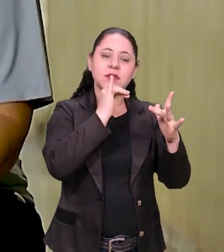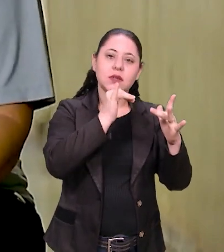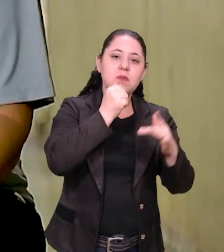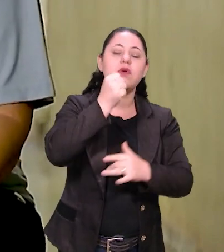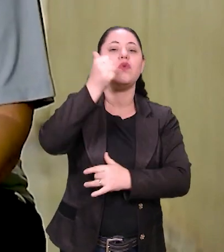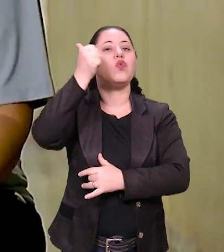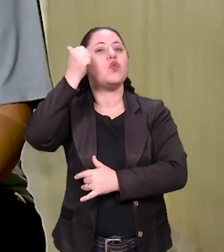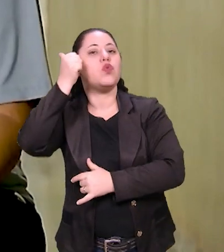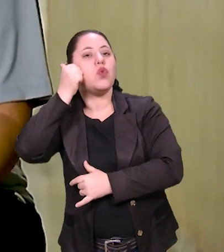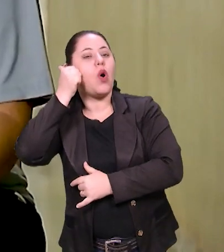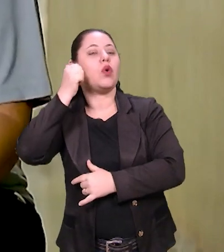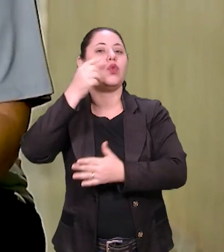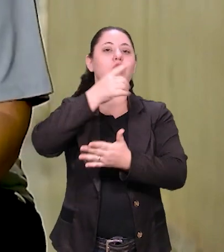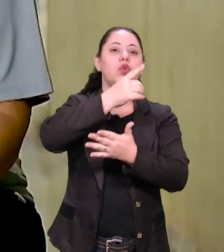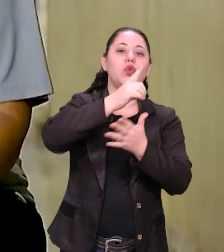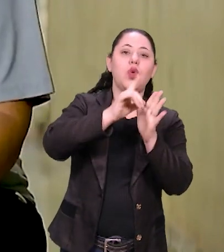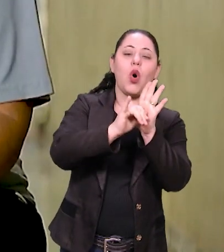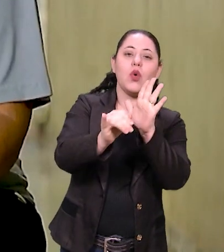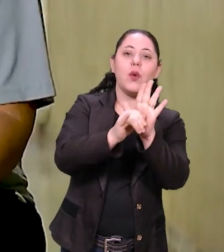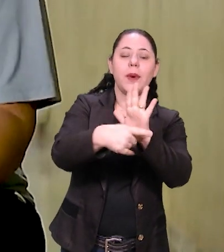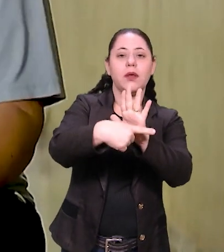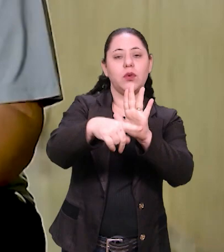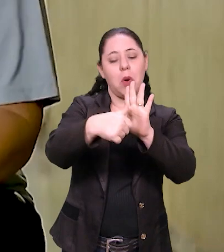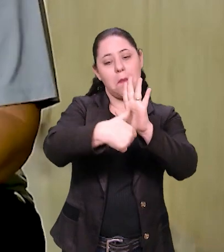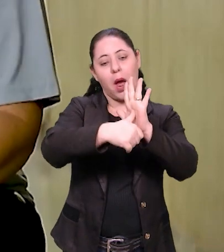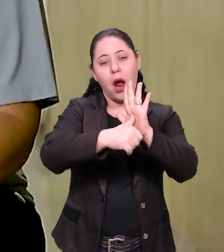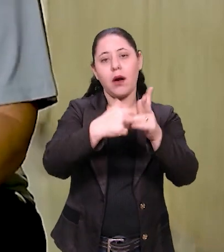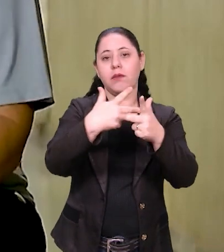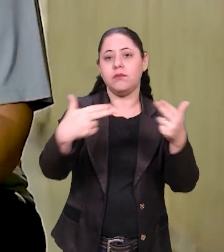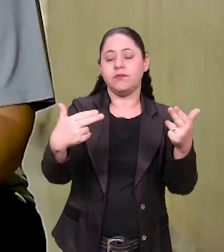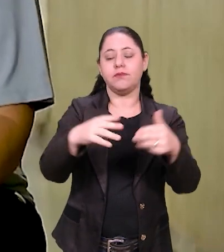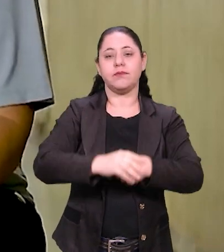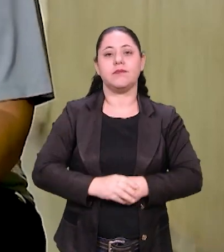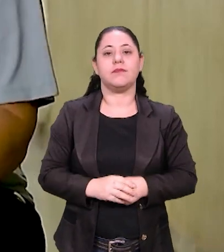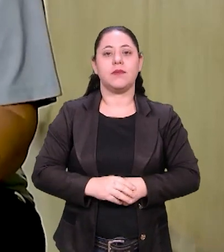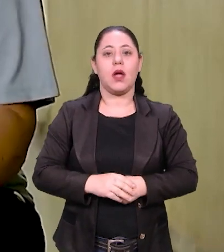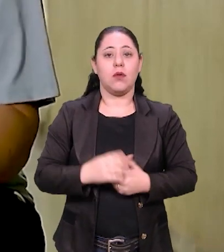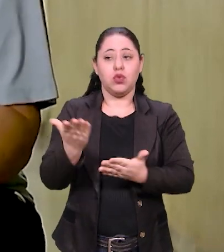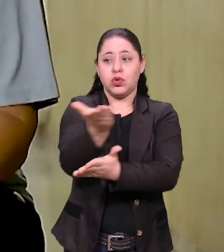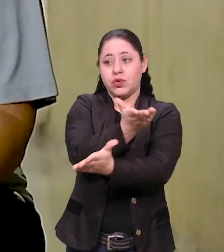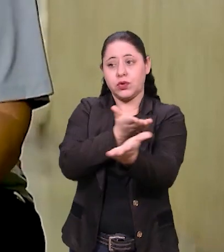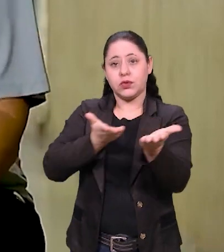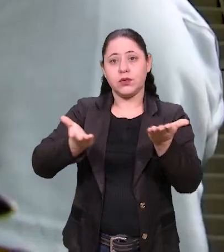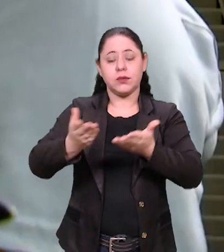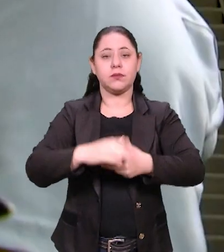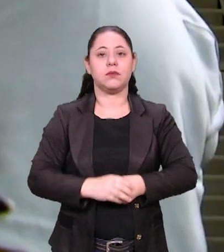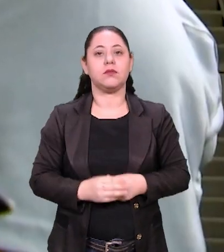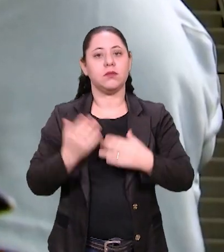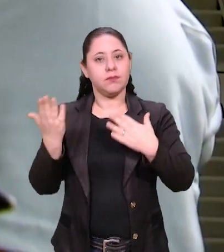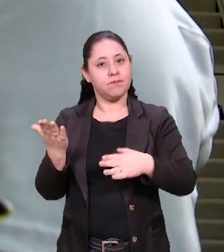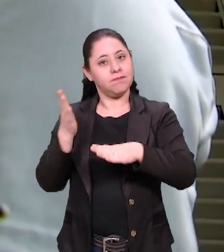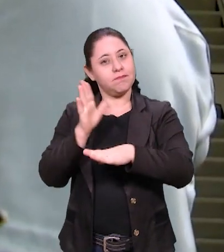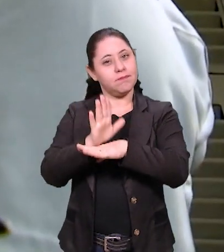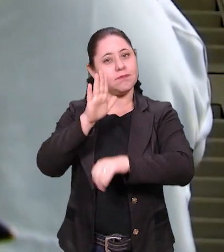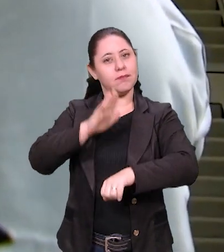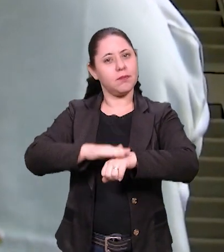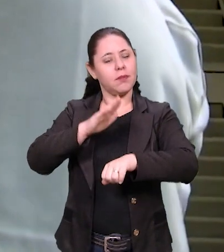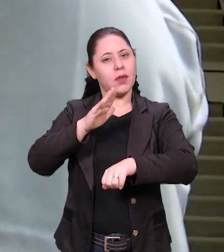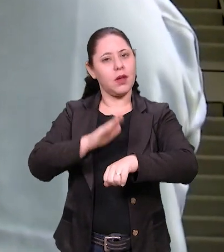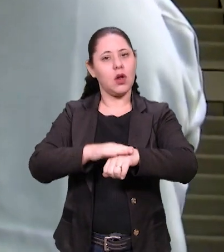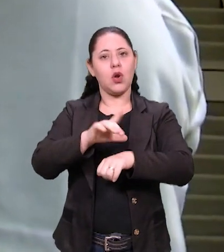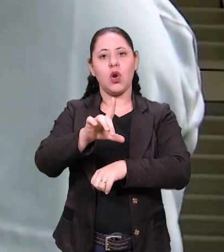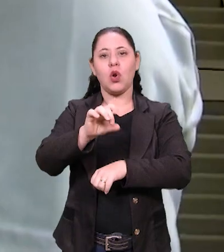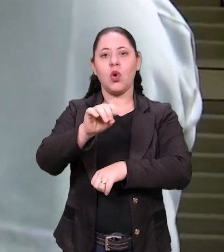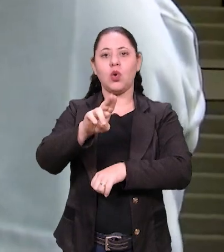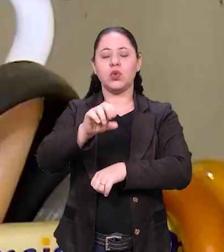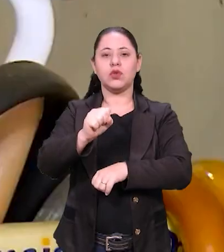com eletrônicos, com os documentos pessoais, e assim a gente vai conseguindo, um ajudando o outro. Para ajudar ainda mais,